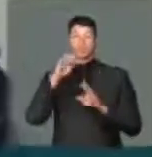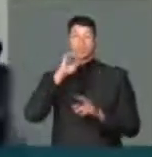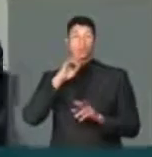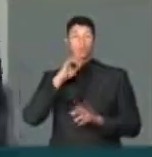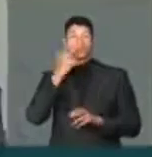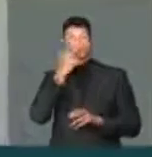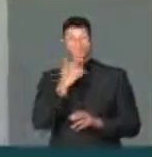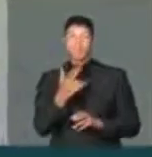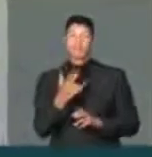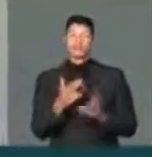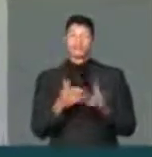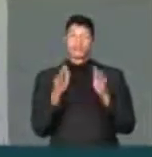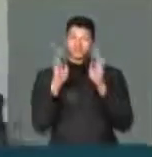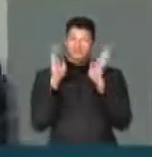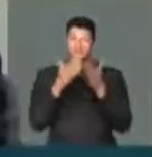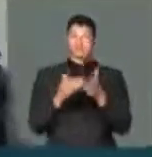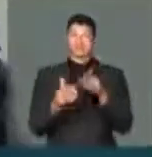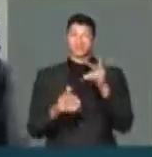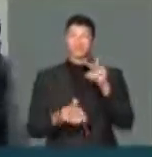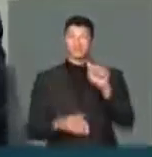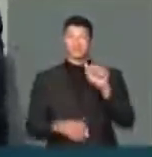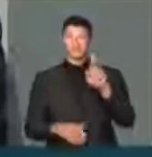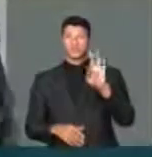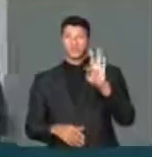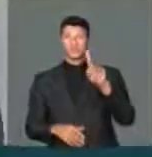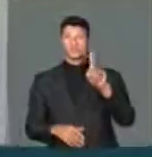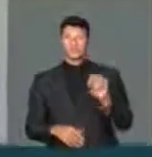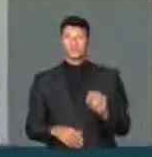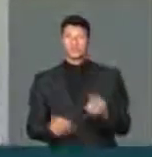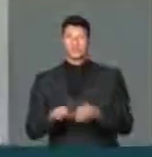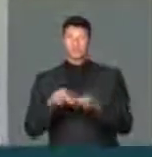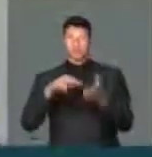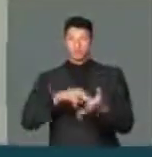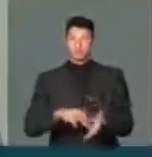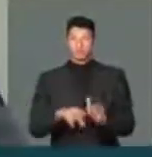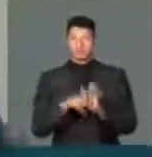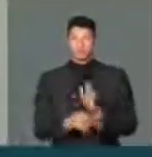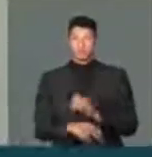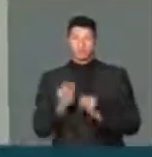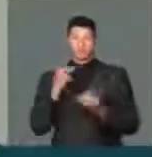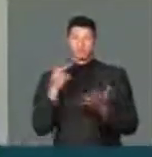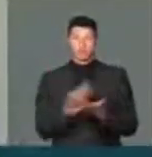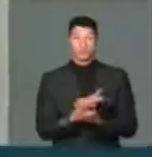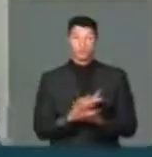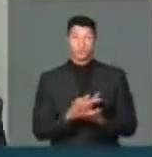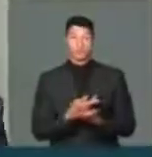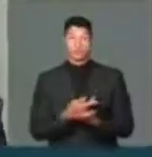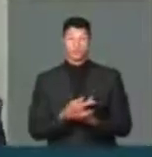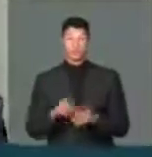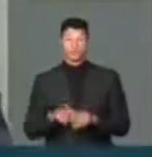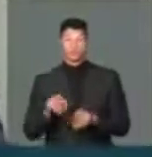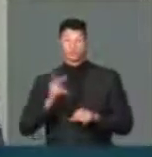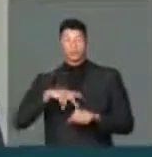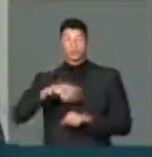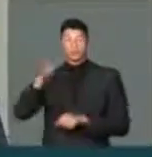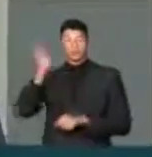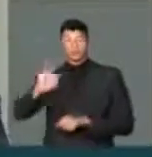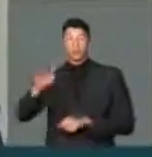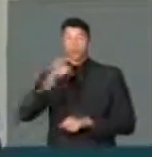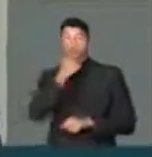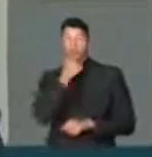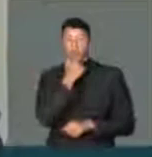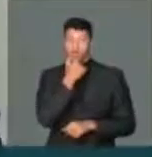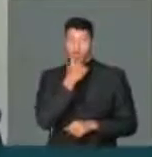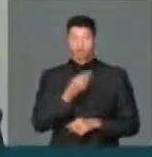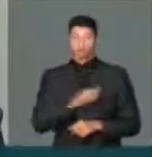parece, um enrijecimento dos partidos, um enrijecimento das posições dos... Isso acontece na França, na Inglaterra. A